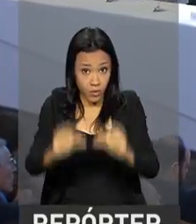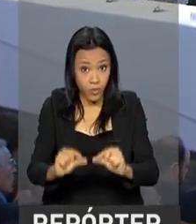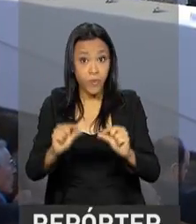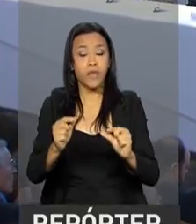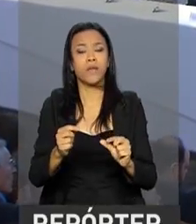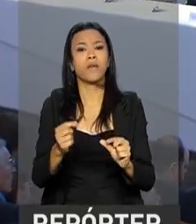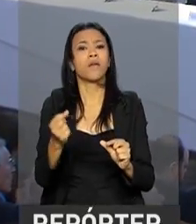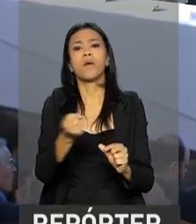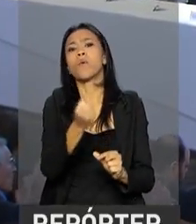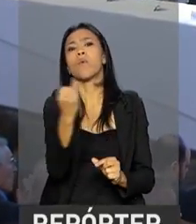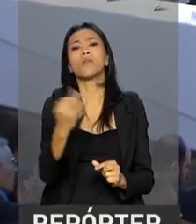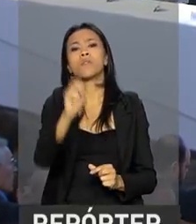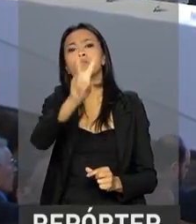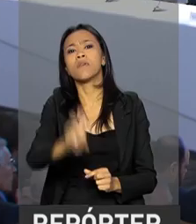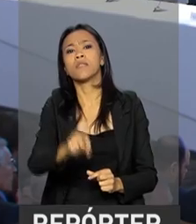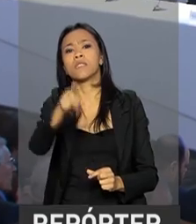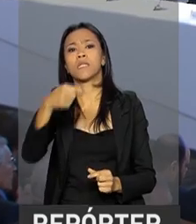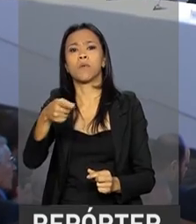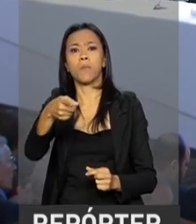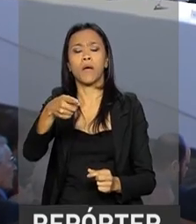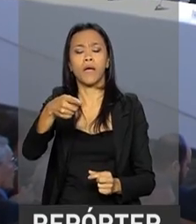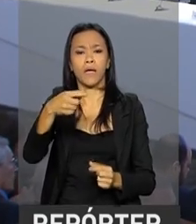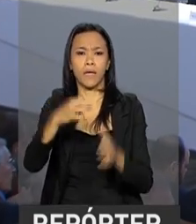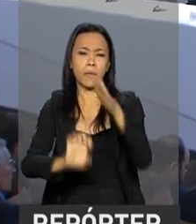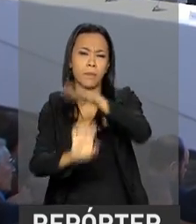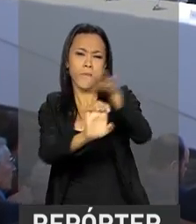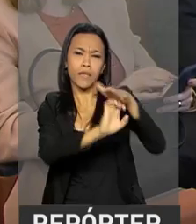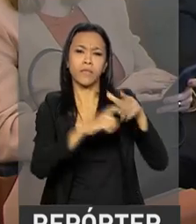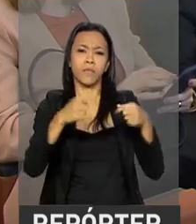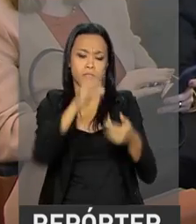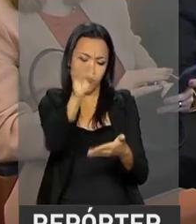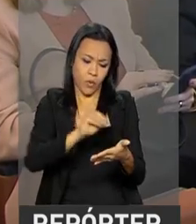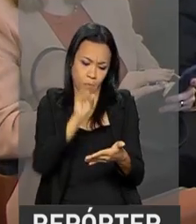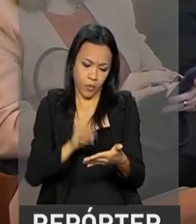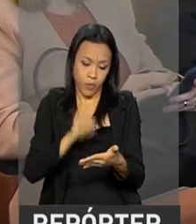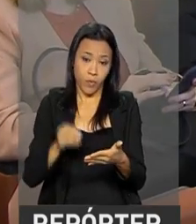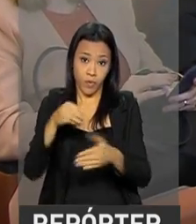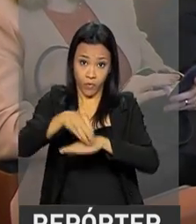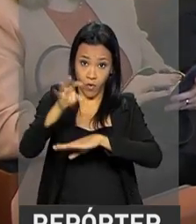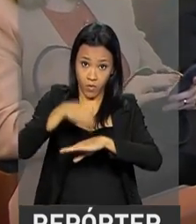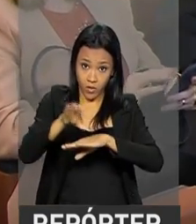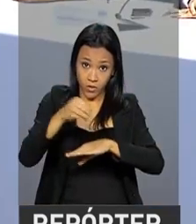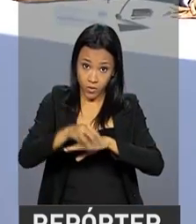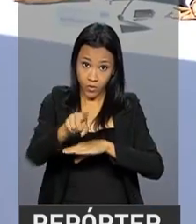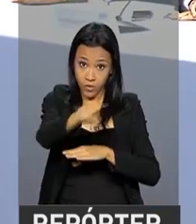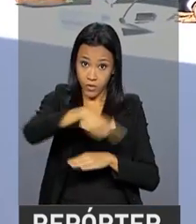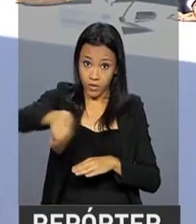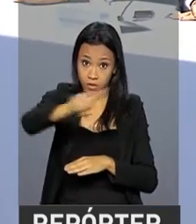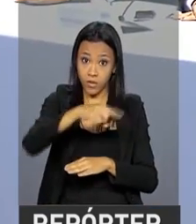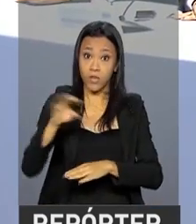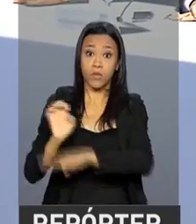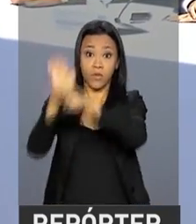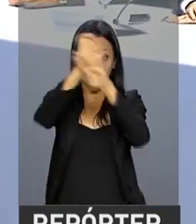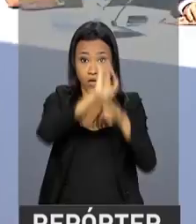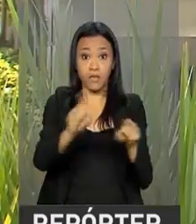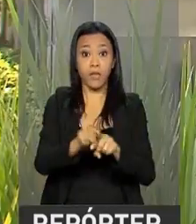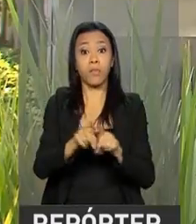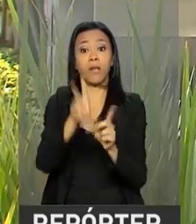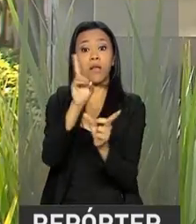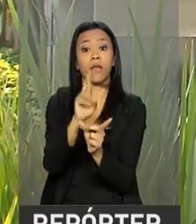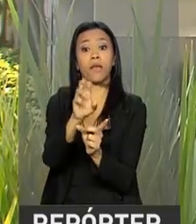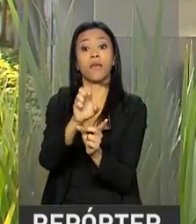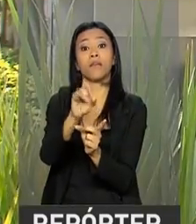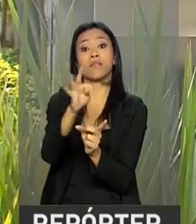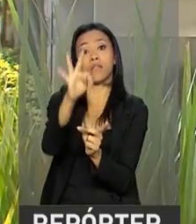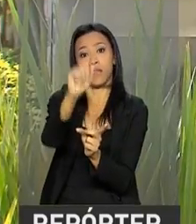de vezes que uma empresa precisa fornecer informações tributárias exigidas pelos fiscos estaduais e pela Receita Federal. Também